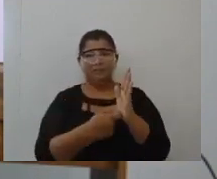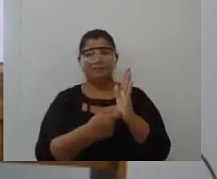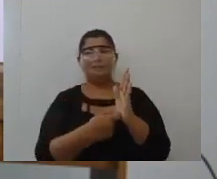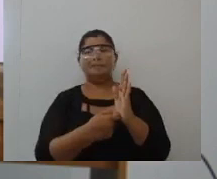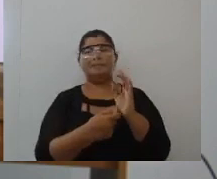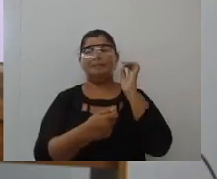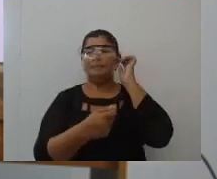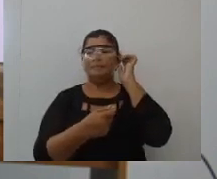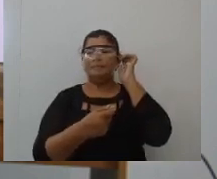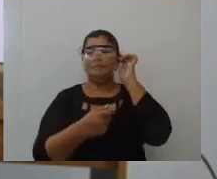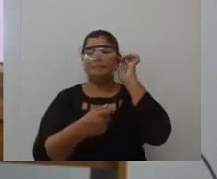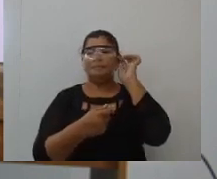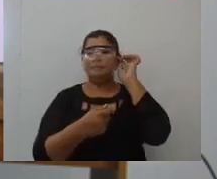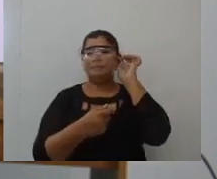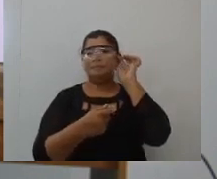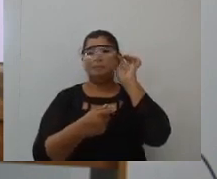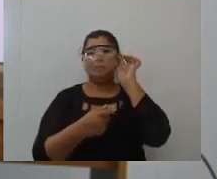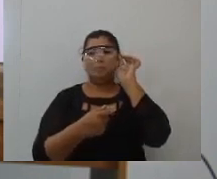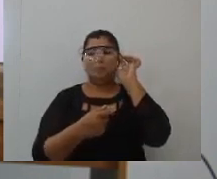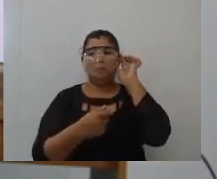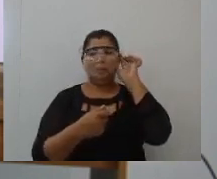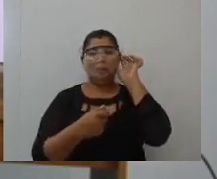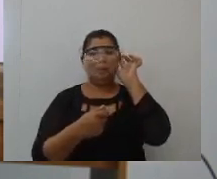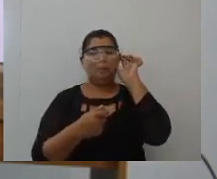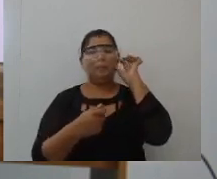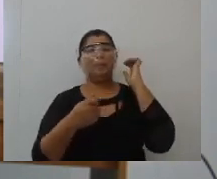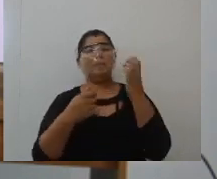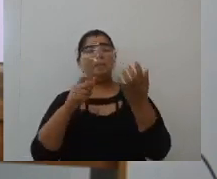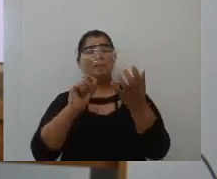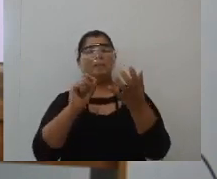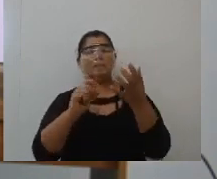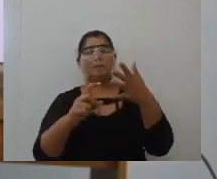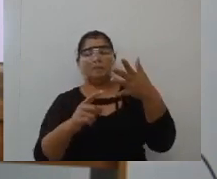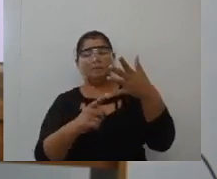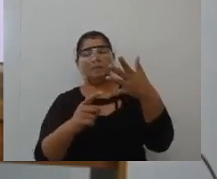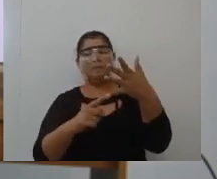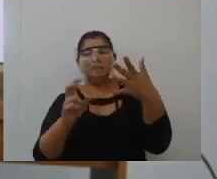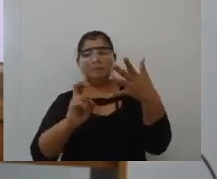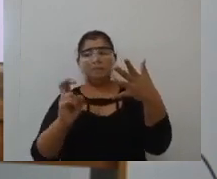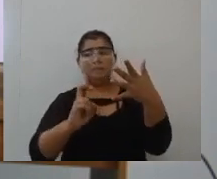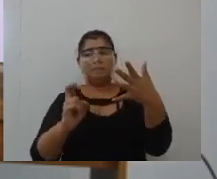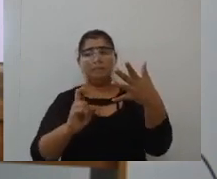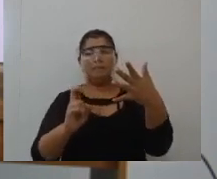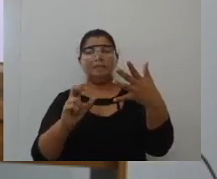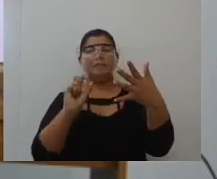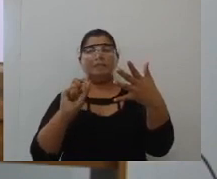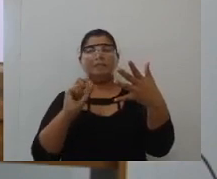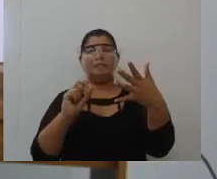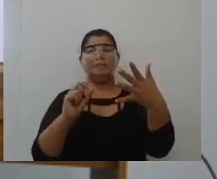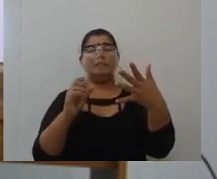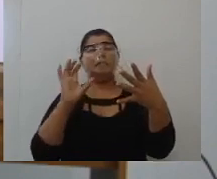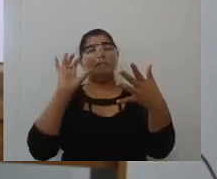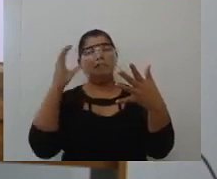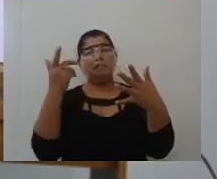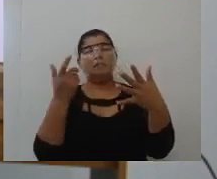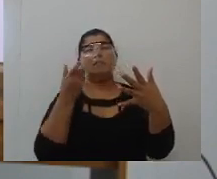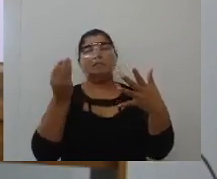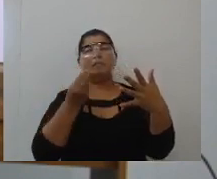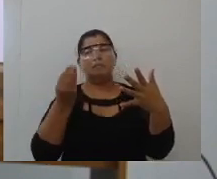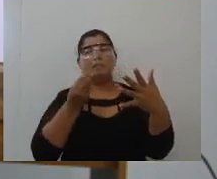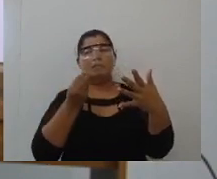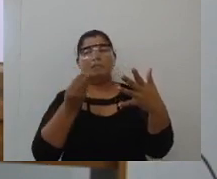sua pergunta, não foi? No meio da aula. A 5ª competência, Jones, pede para a gente criar essa solução, né? Essa proposta